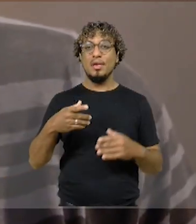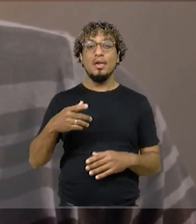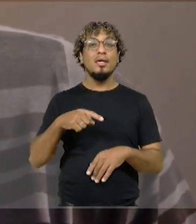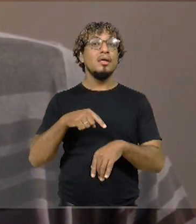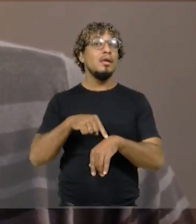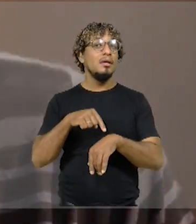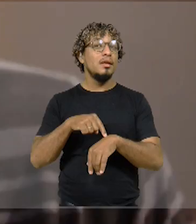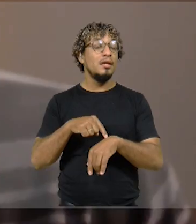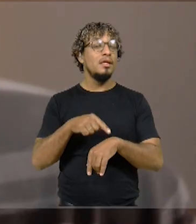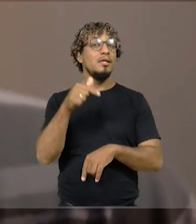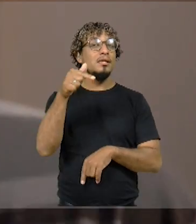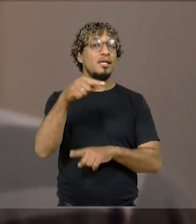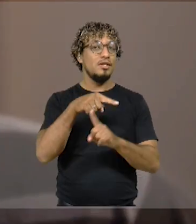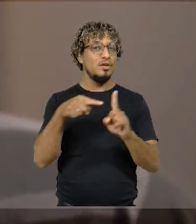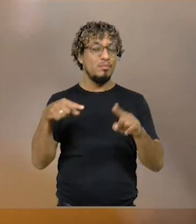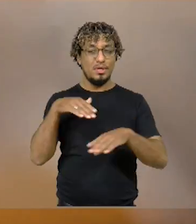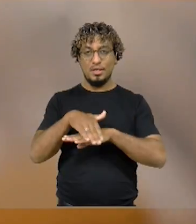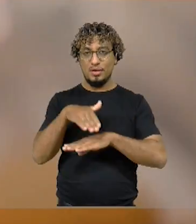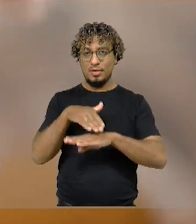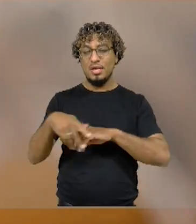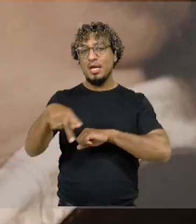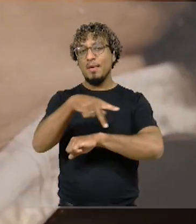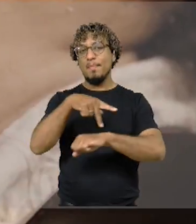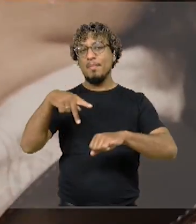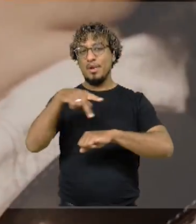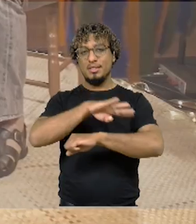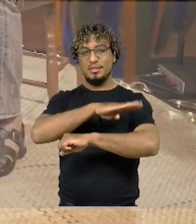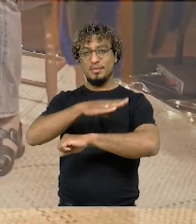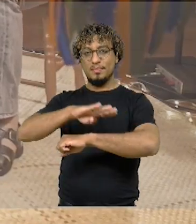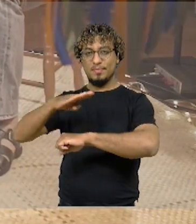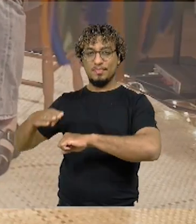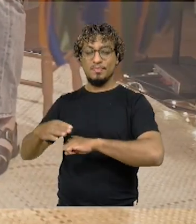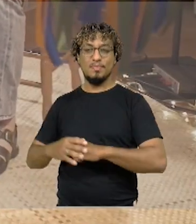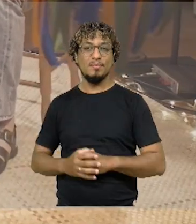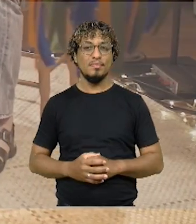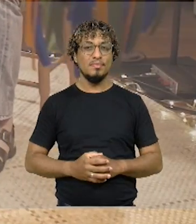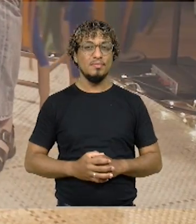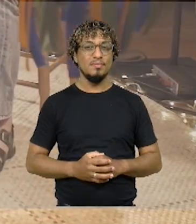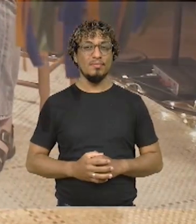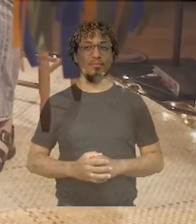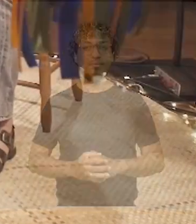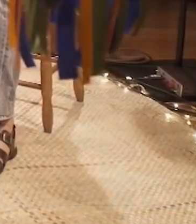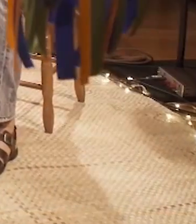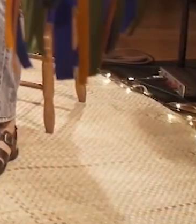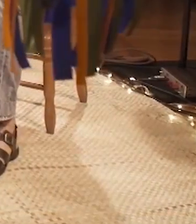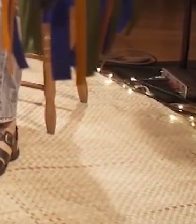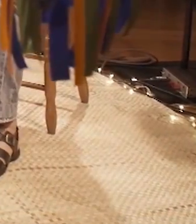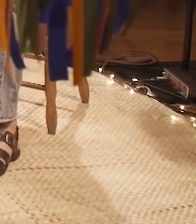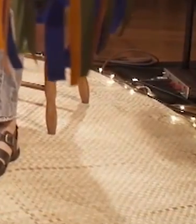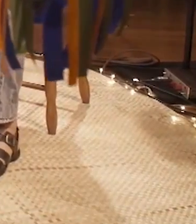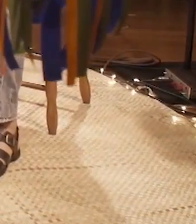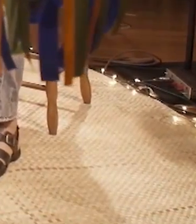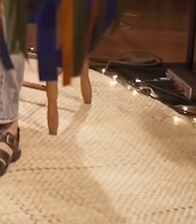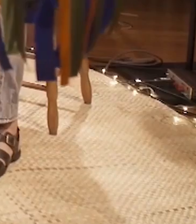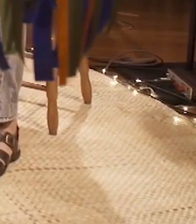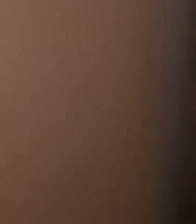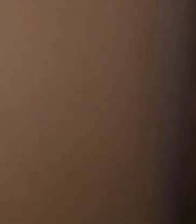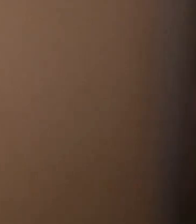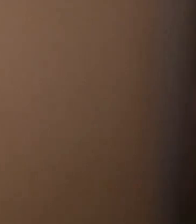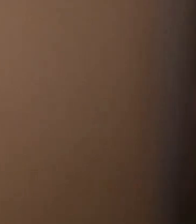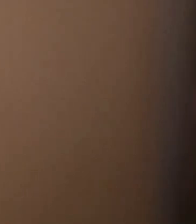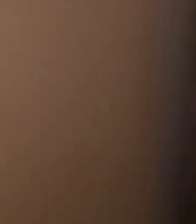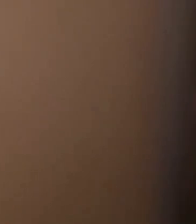da Juventude, e também no 16123, que é o companheiro Jairo Mesquita, né, que é trabalhador portuário avulso, que